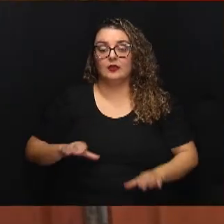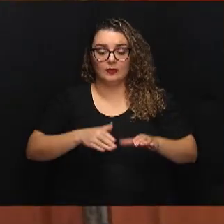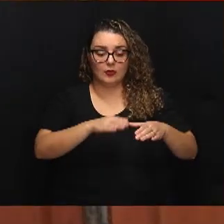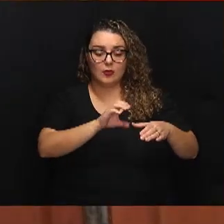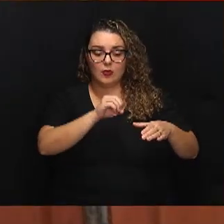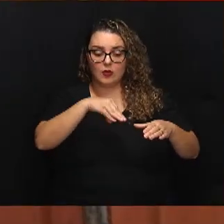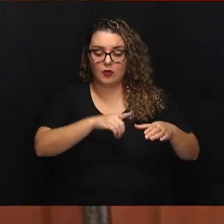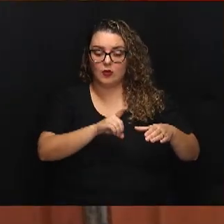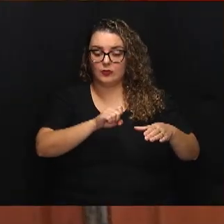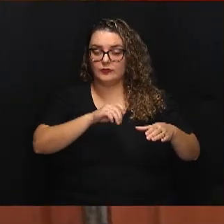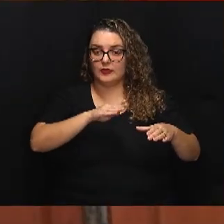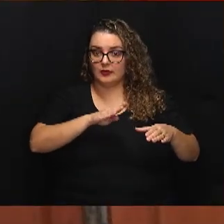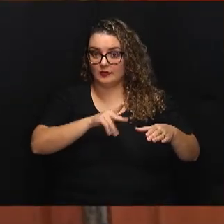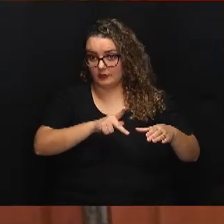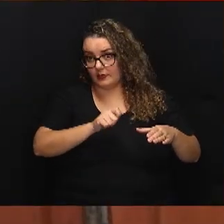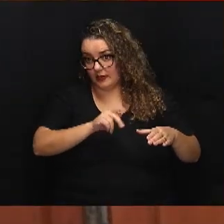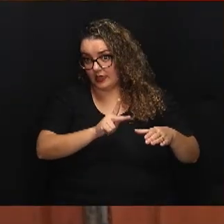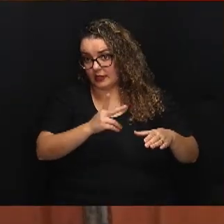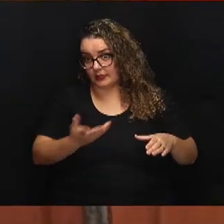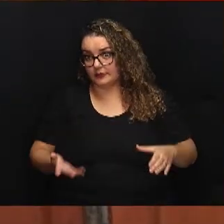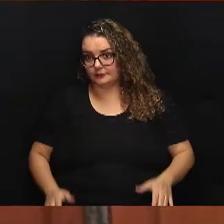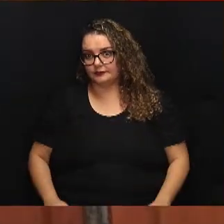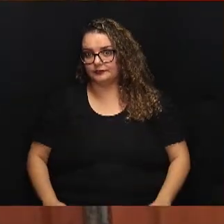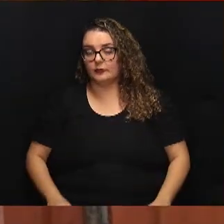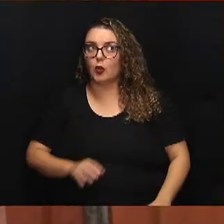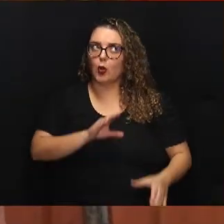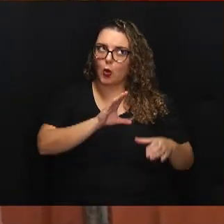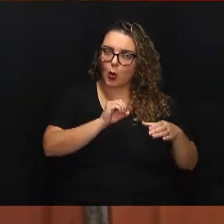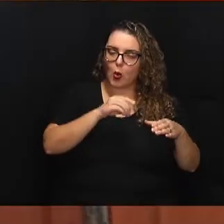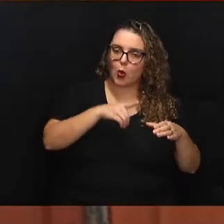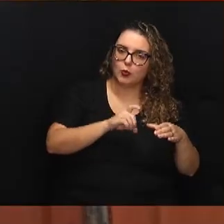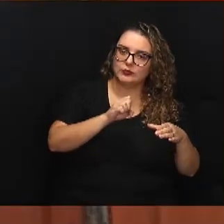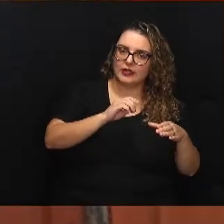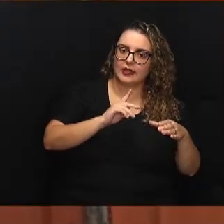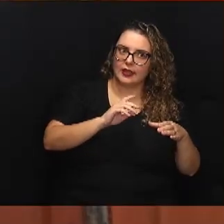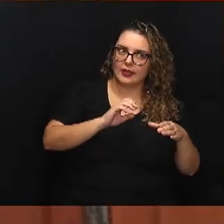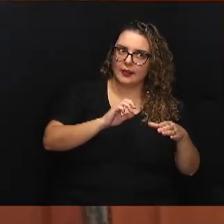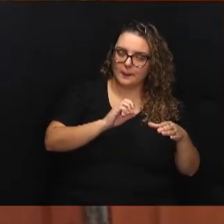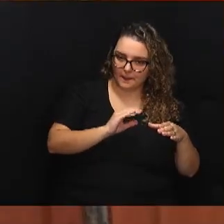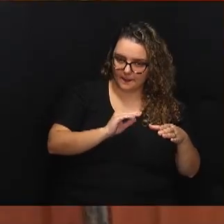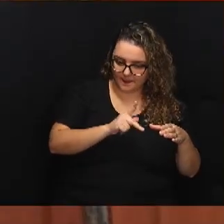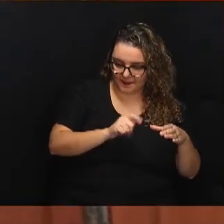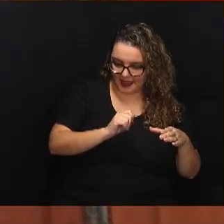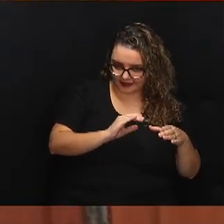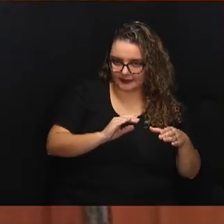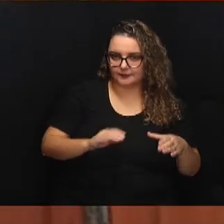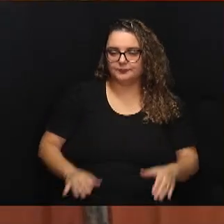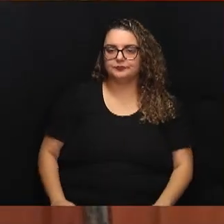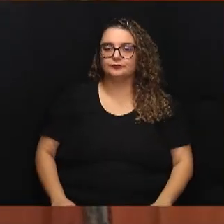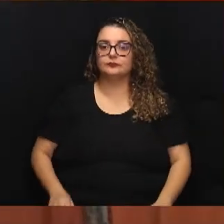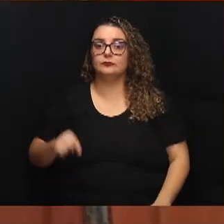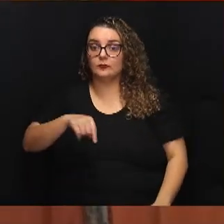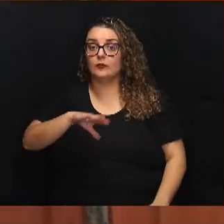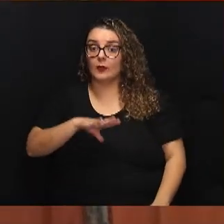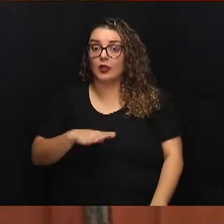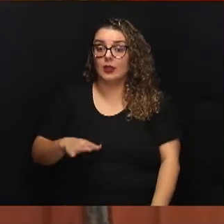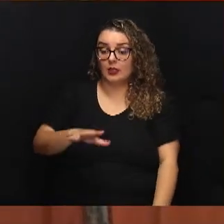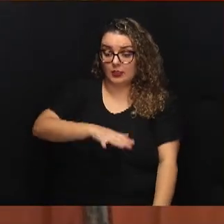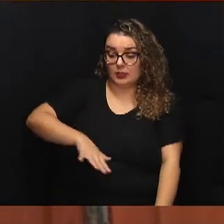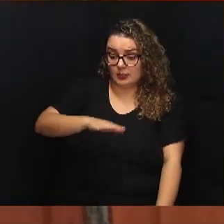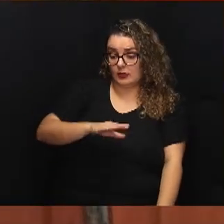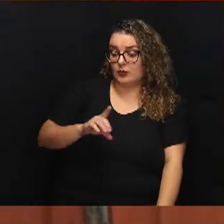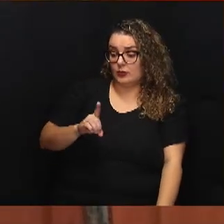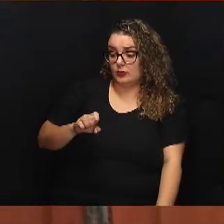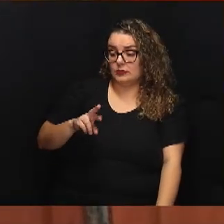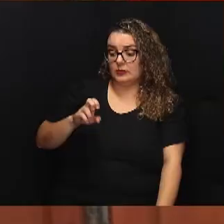né? Ser um patrimônio, né? Imaterial de Campinas, né? porque o derby, na verdade, a gente só foi